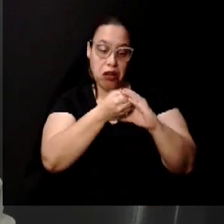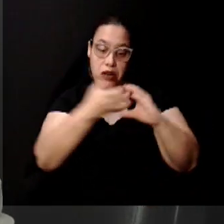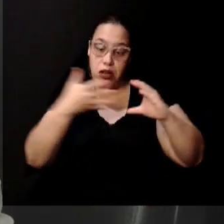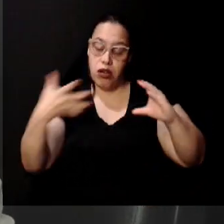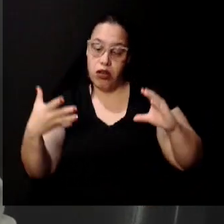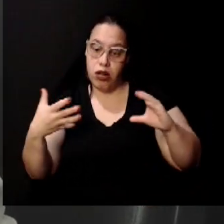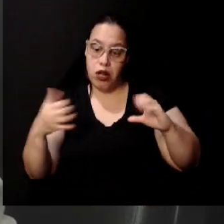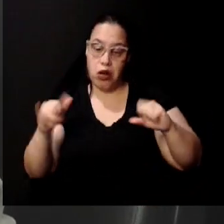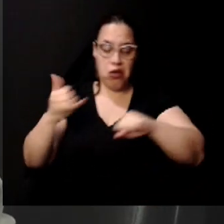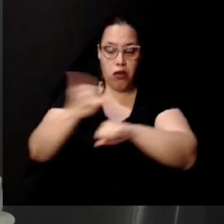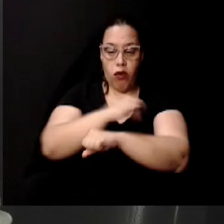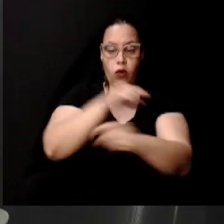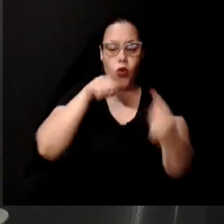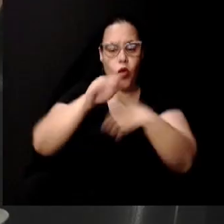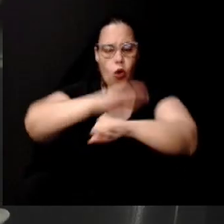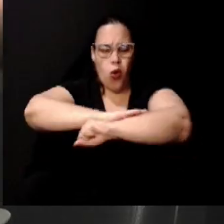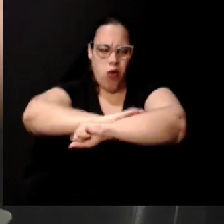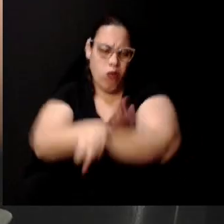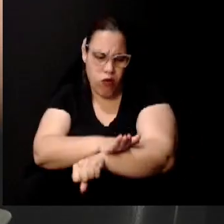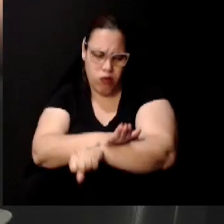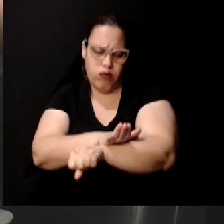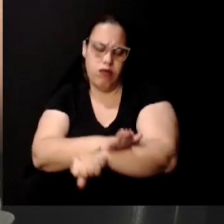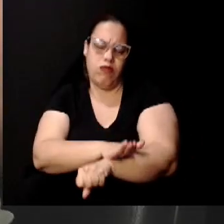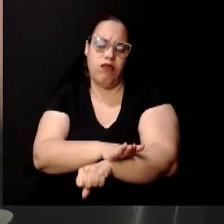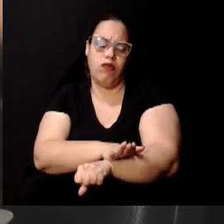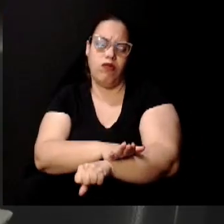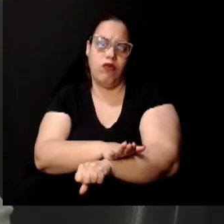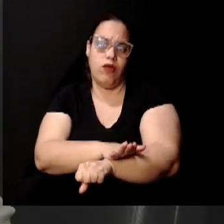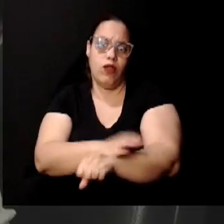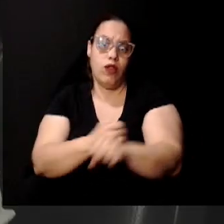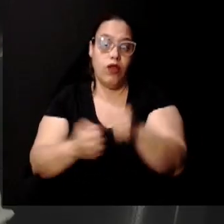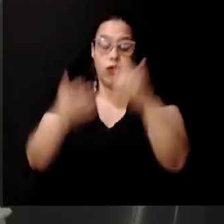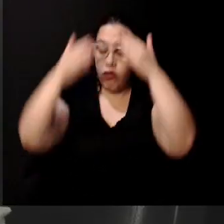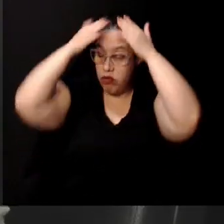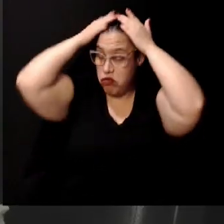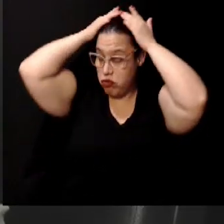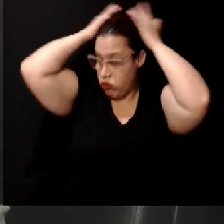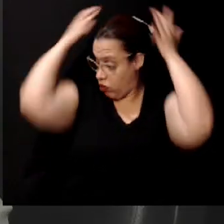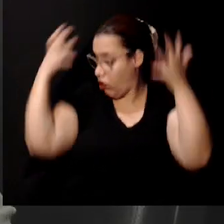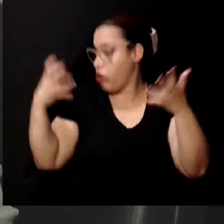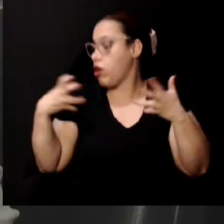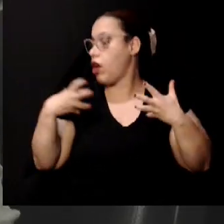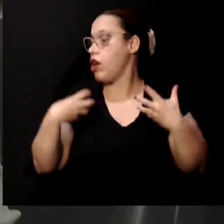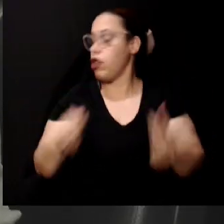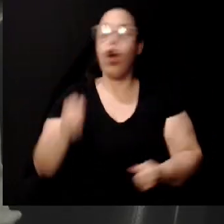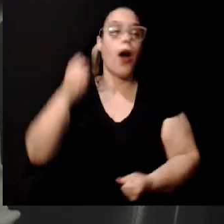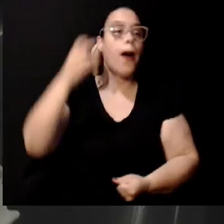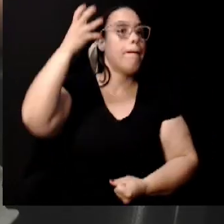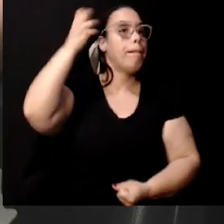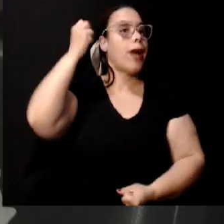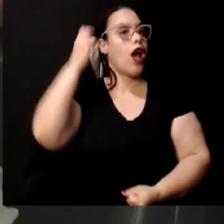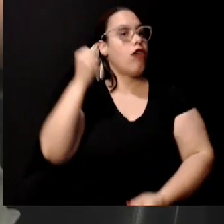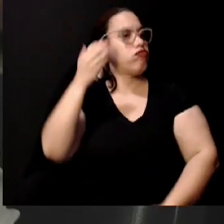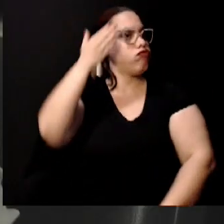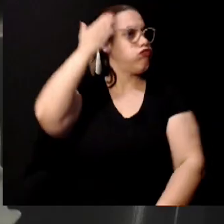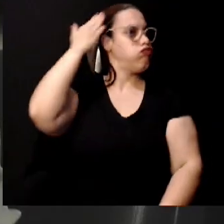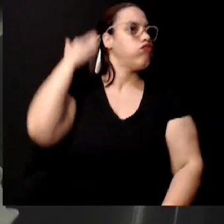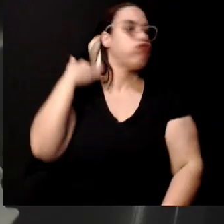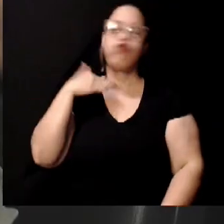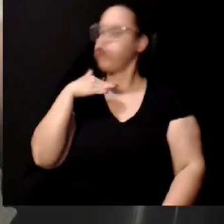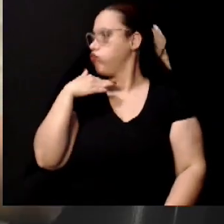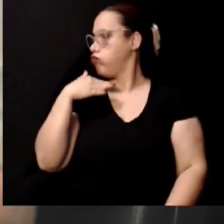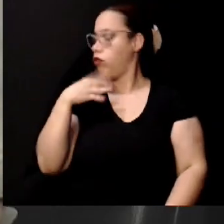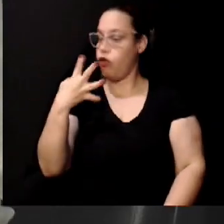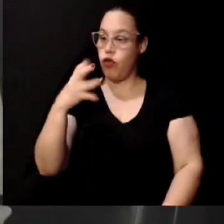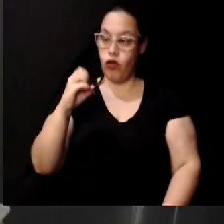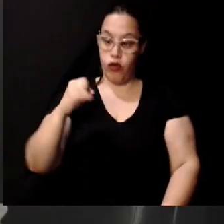contra o racismo, defesa de assumir o cabelo, né? Eu quero assumir aqui, fiz 40 anos e meu cabelo está